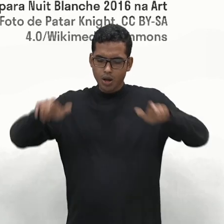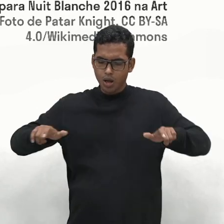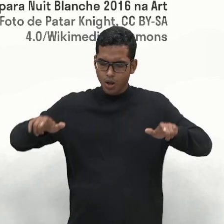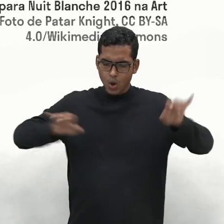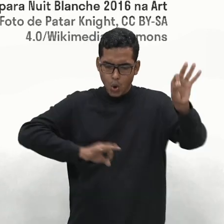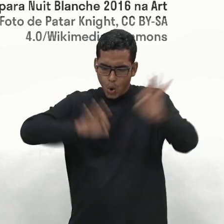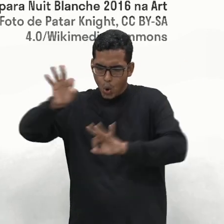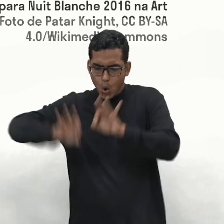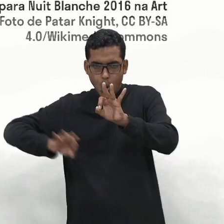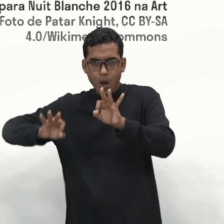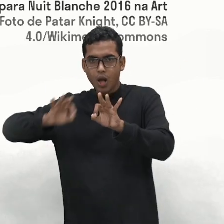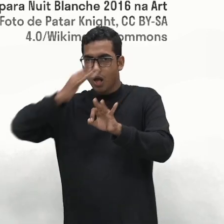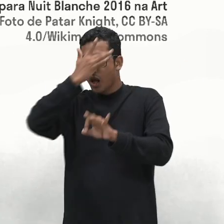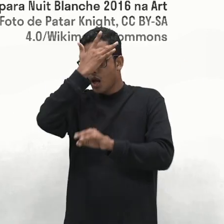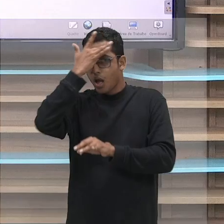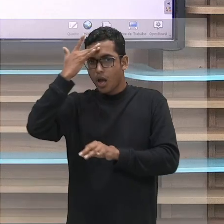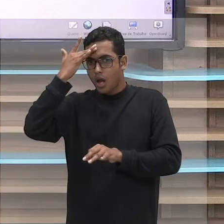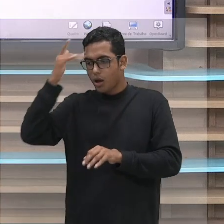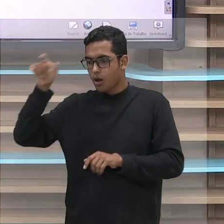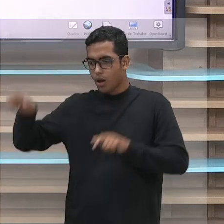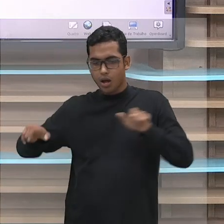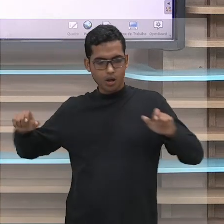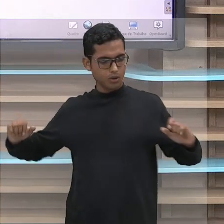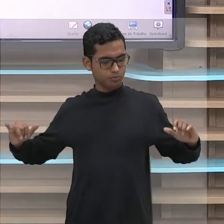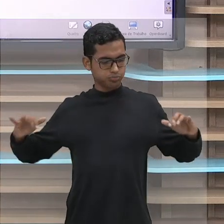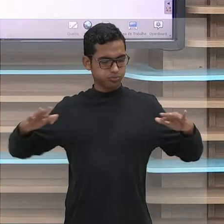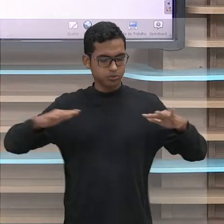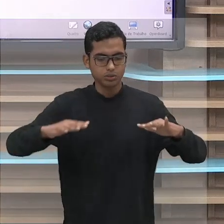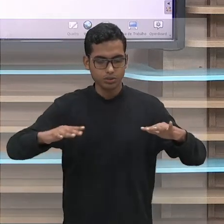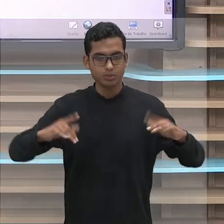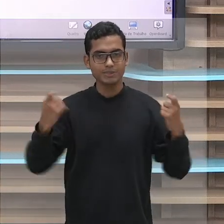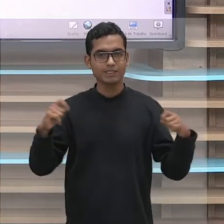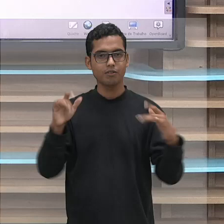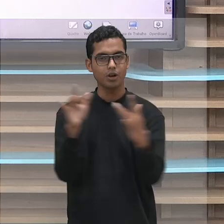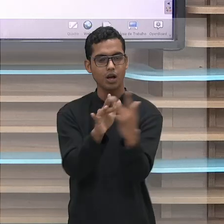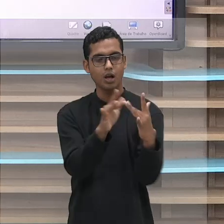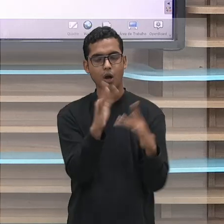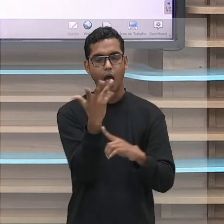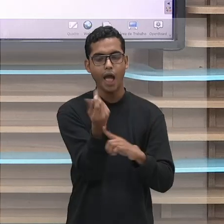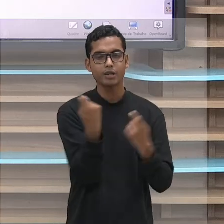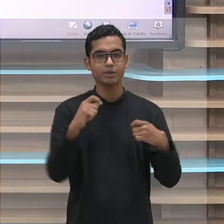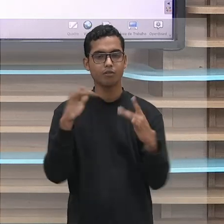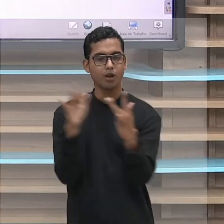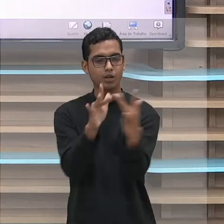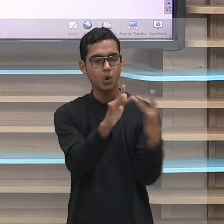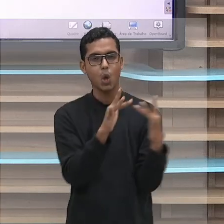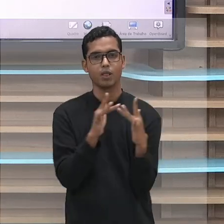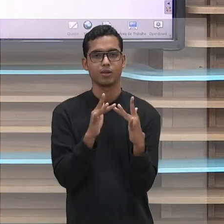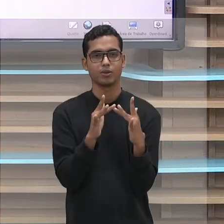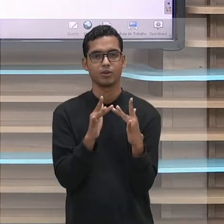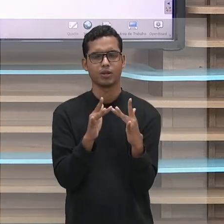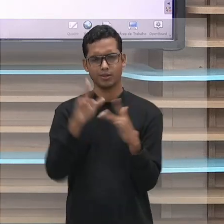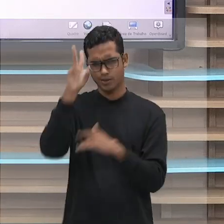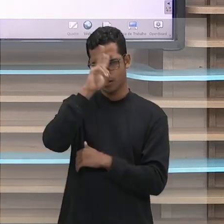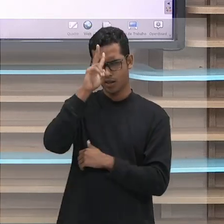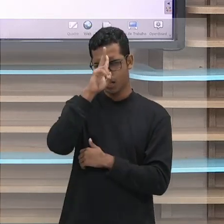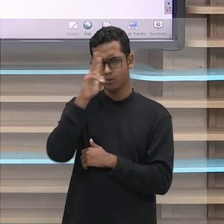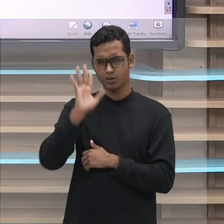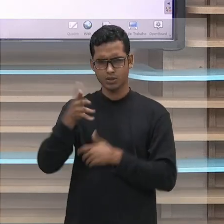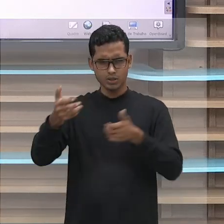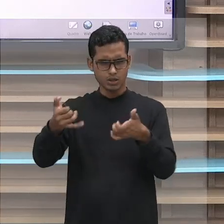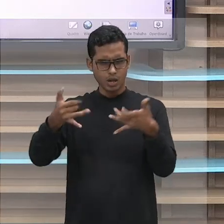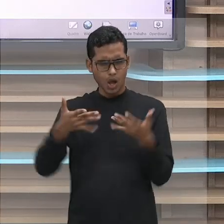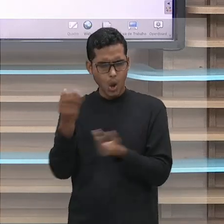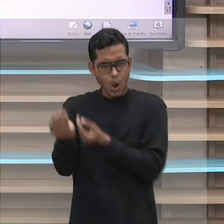aonde o público teria que interagir com essa obra de arte. Lembram que nós falamos sobre as instalações? Então,